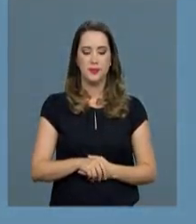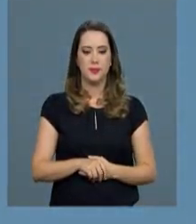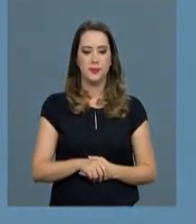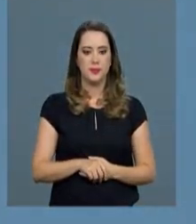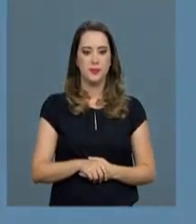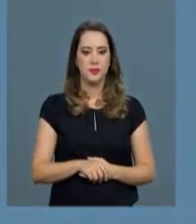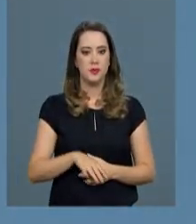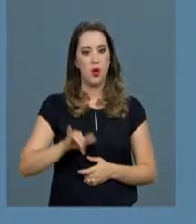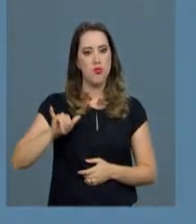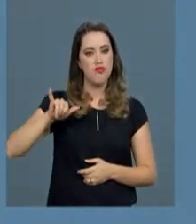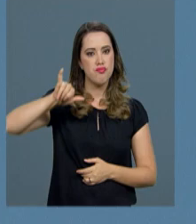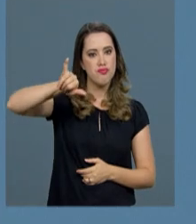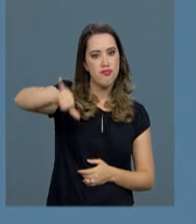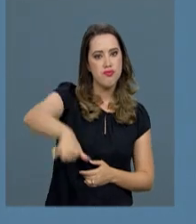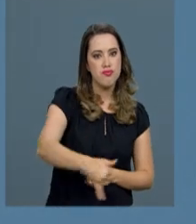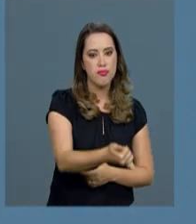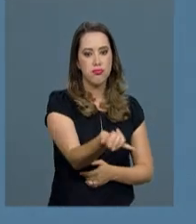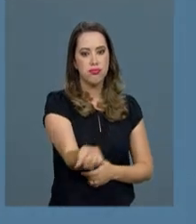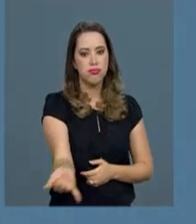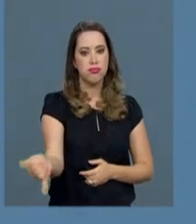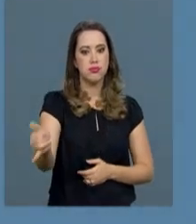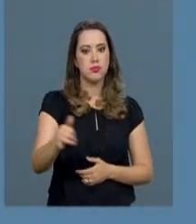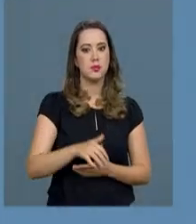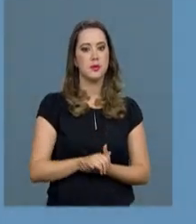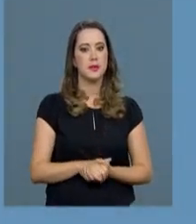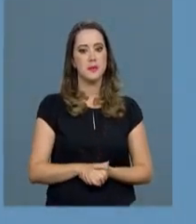São piruetas